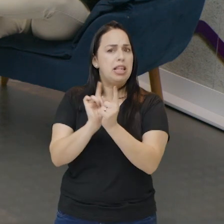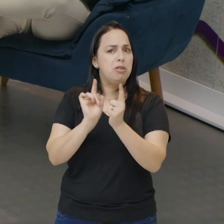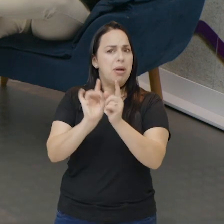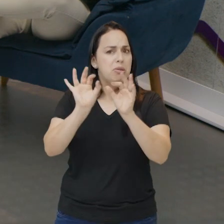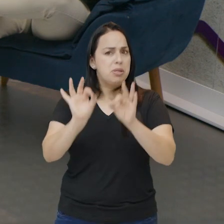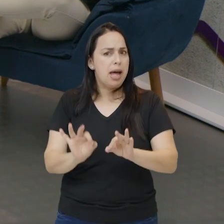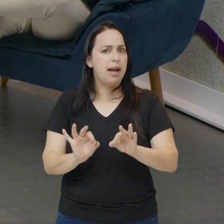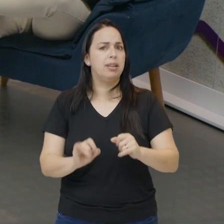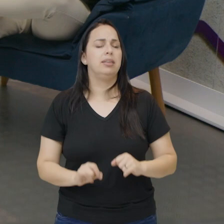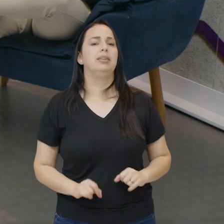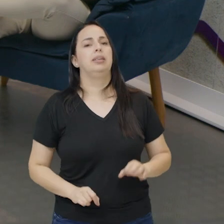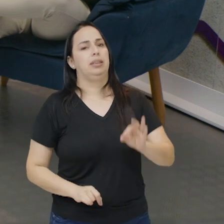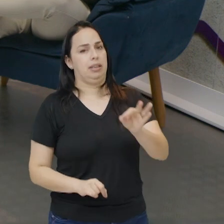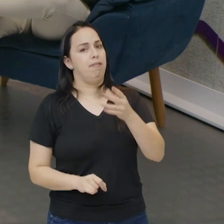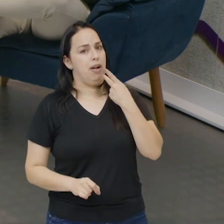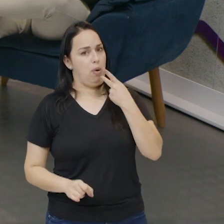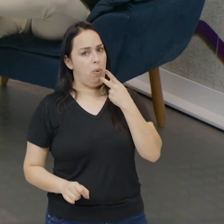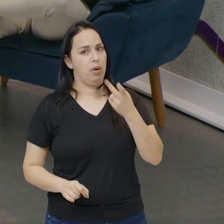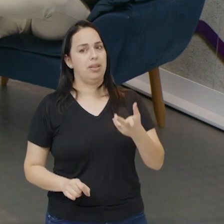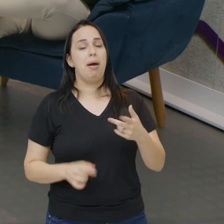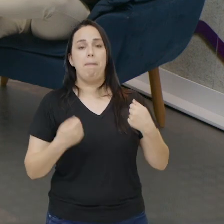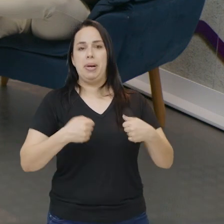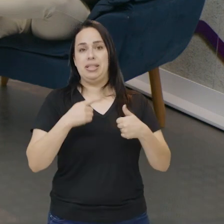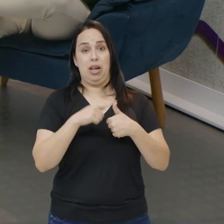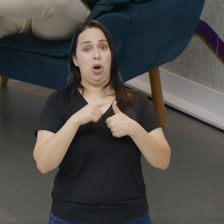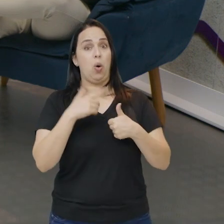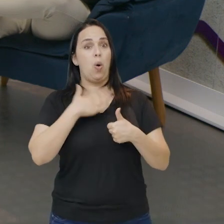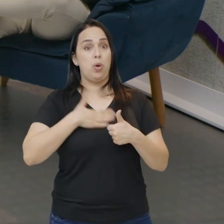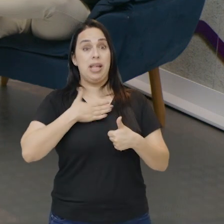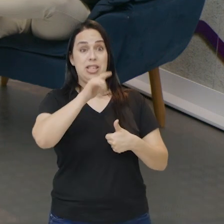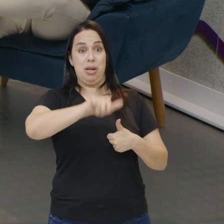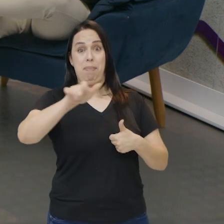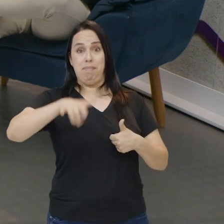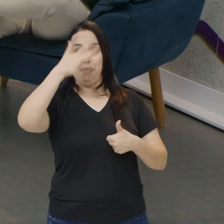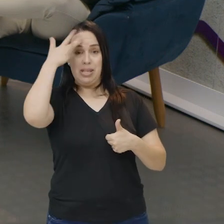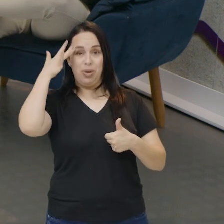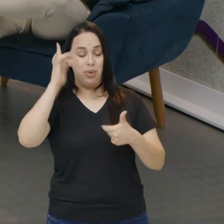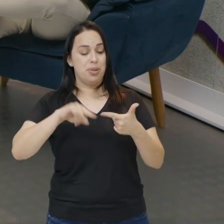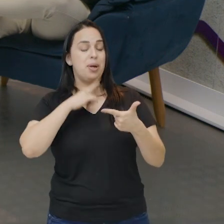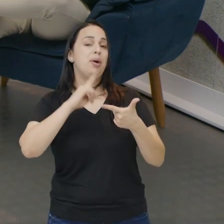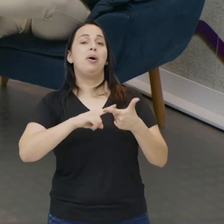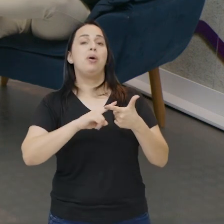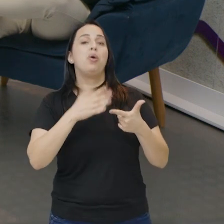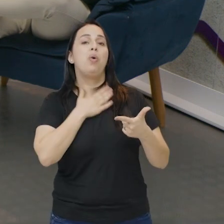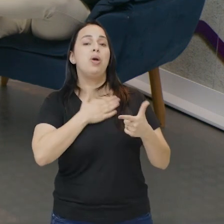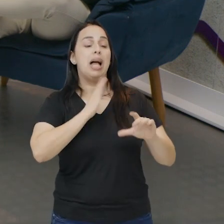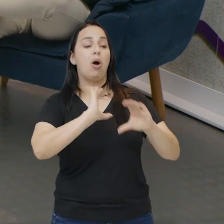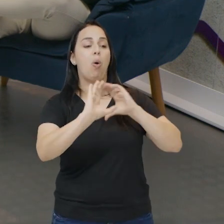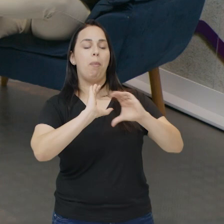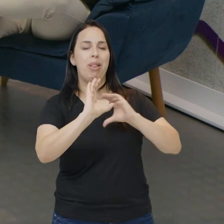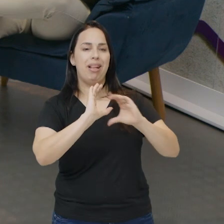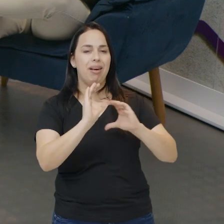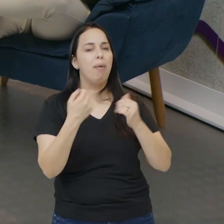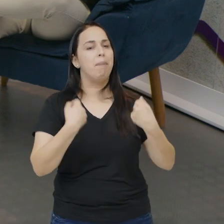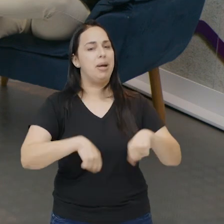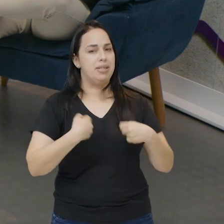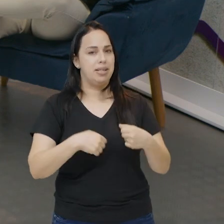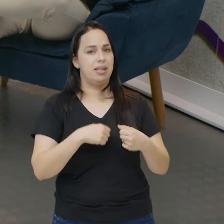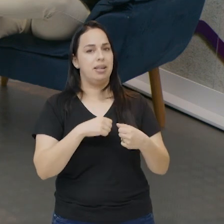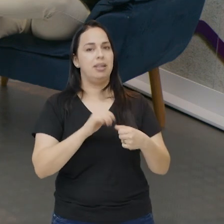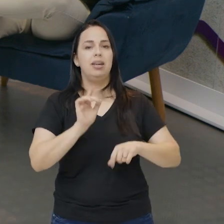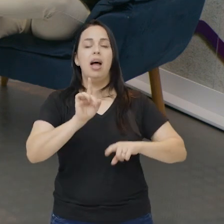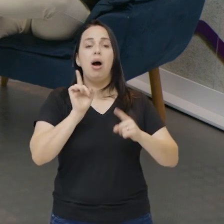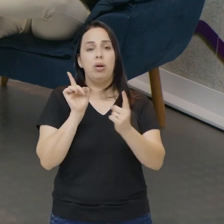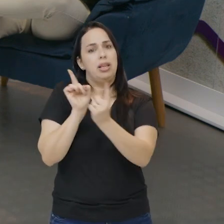que melhor se adapta ao teleatendimento? Como você mesmo citou, gostar de pessoas, gostar de se comunicar, que querendo ou não,